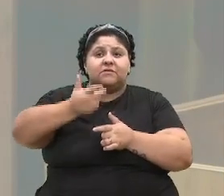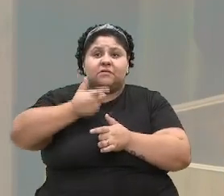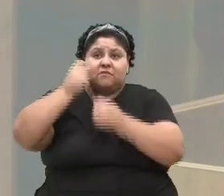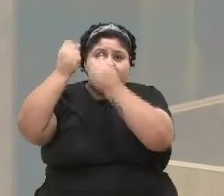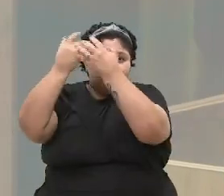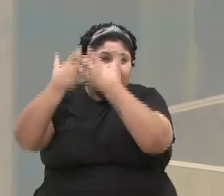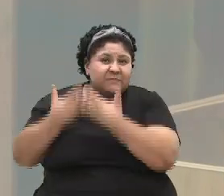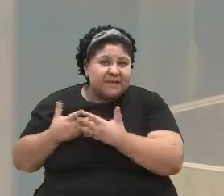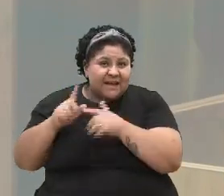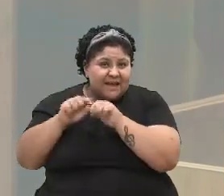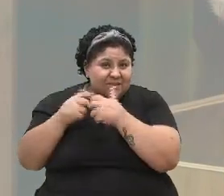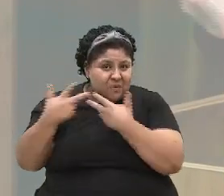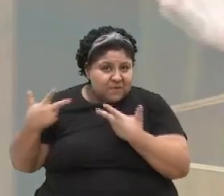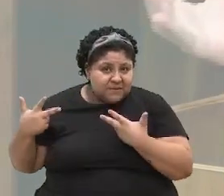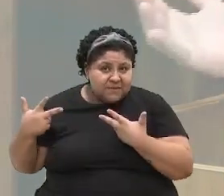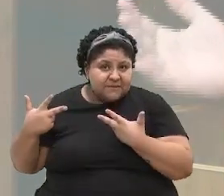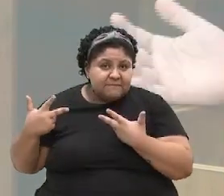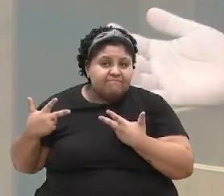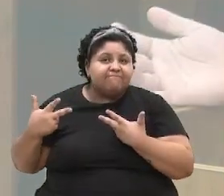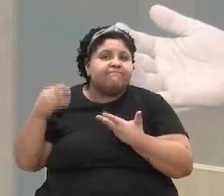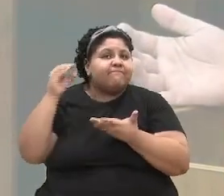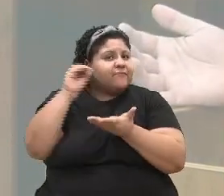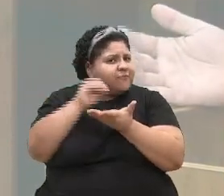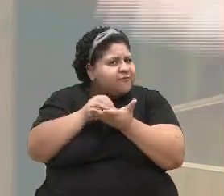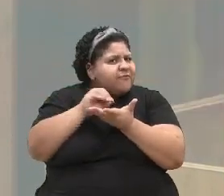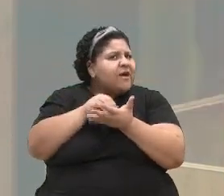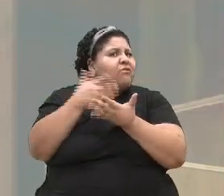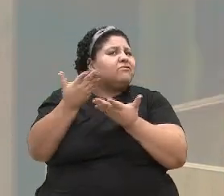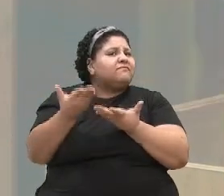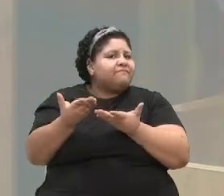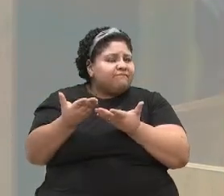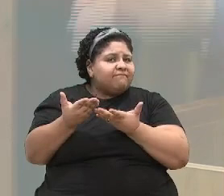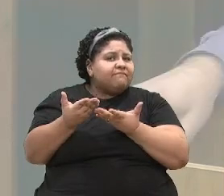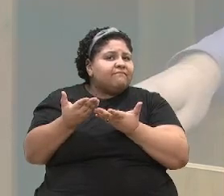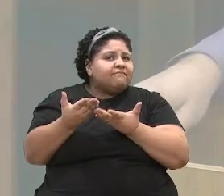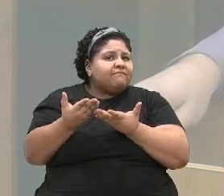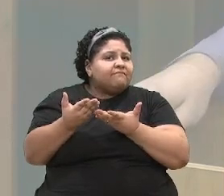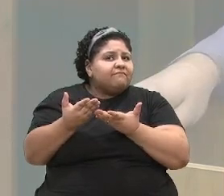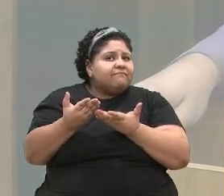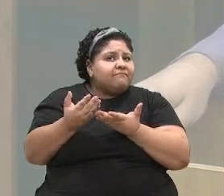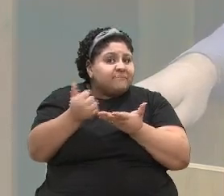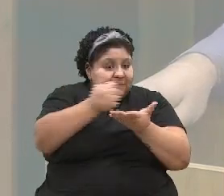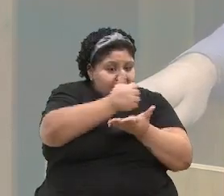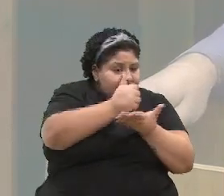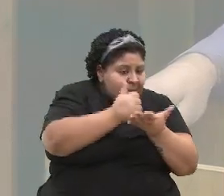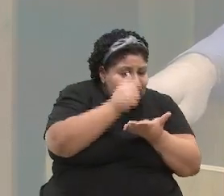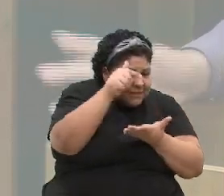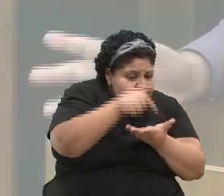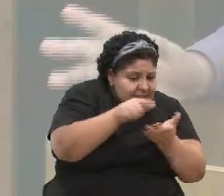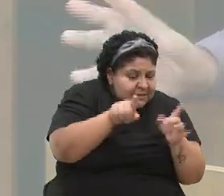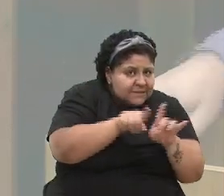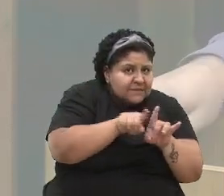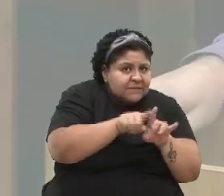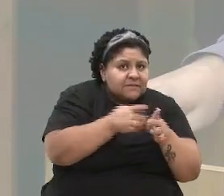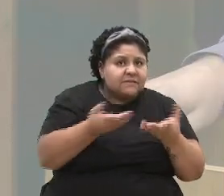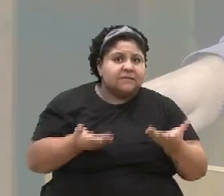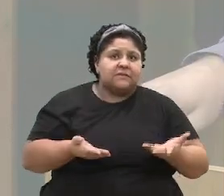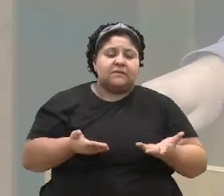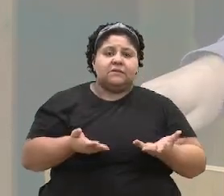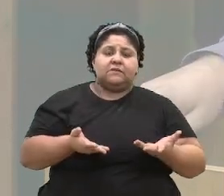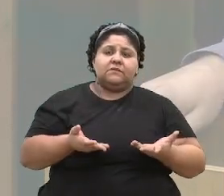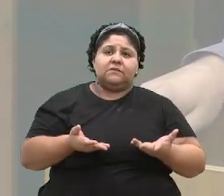as coisas, falta alguma coisa. Inclusive da base aqui, gente. Inclusive da